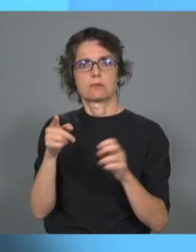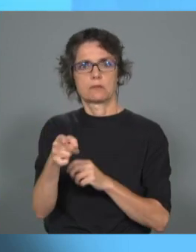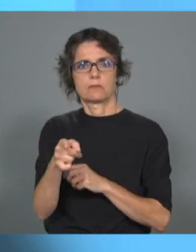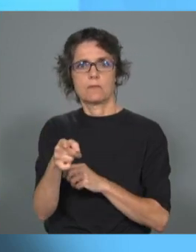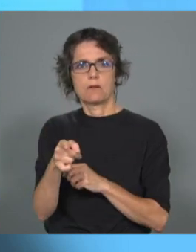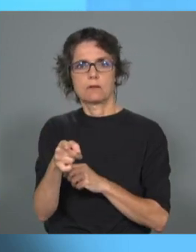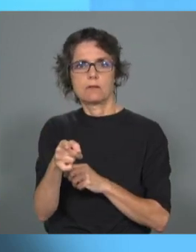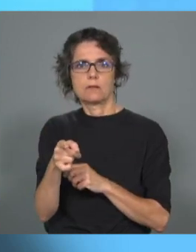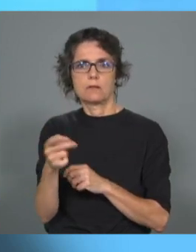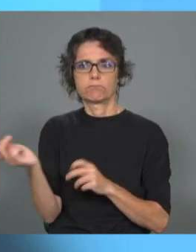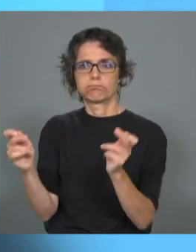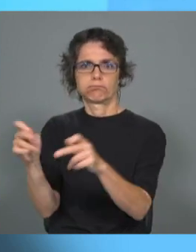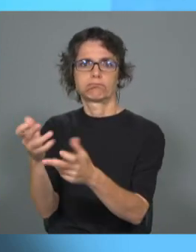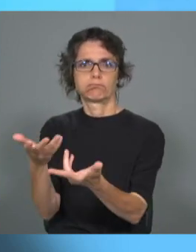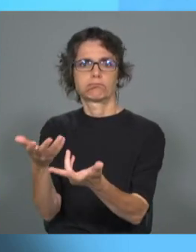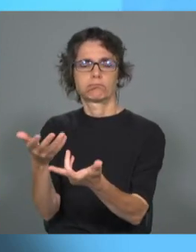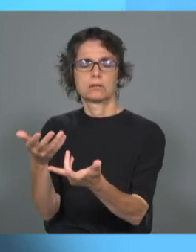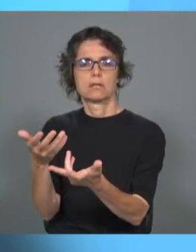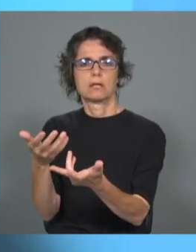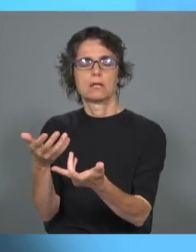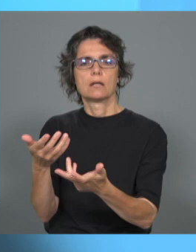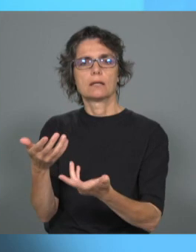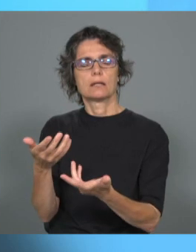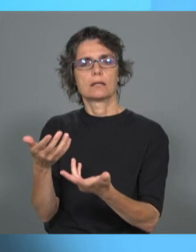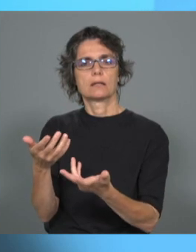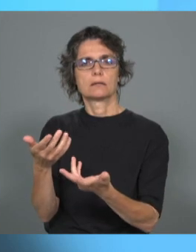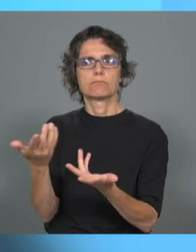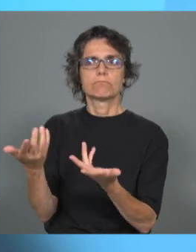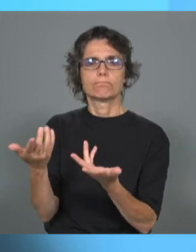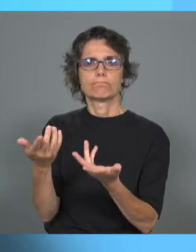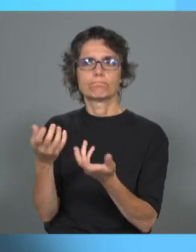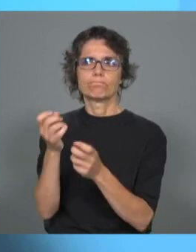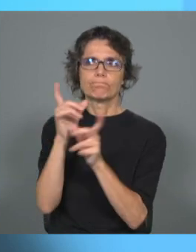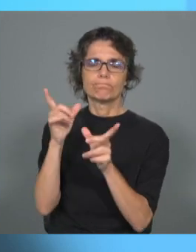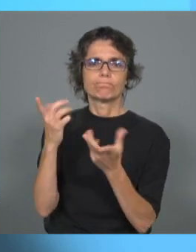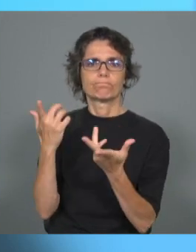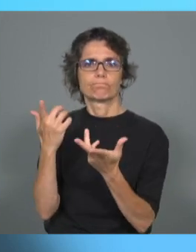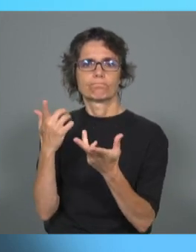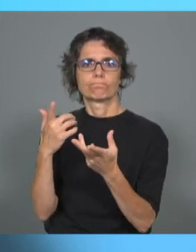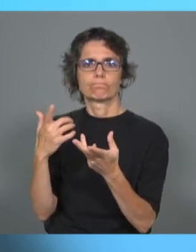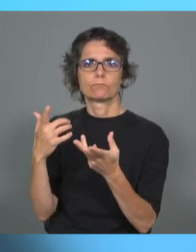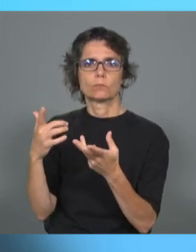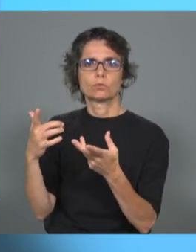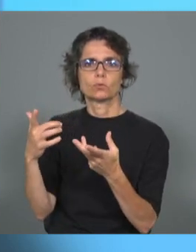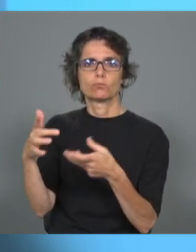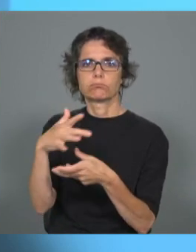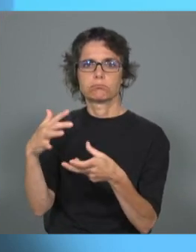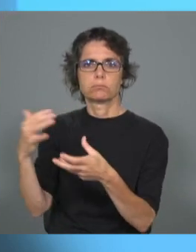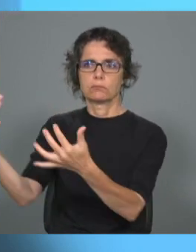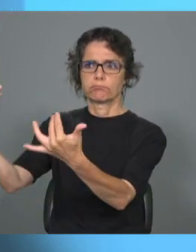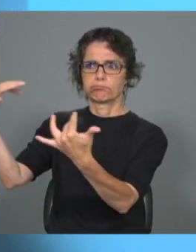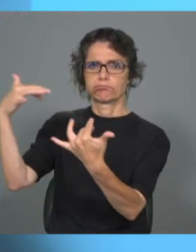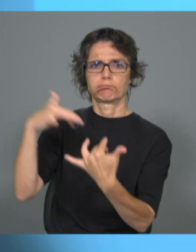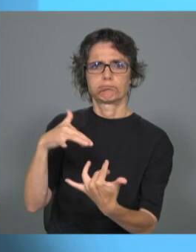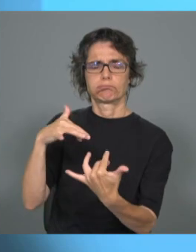o que acontece, a realidade dos dias volta-nos a colocar diante de fluxos migratórios, seja